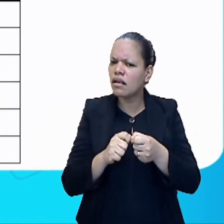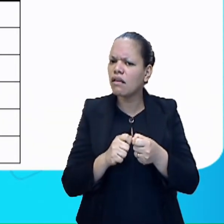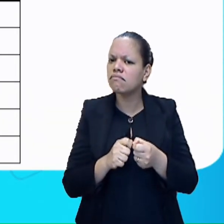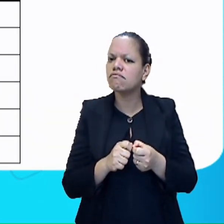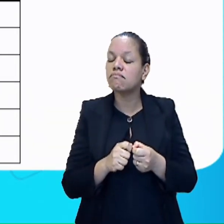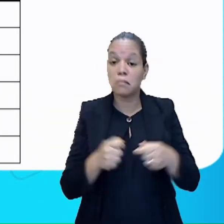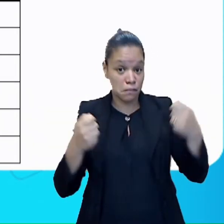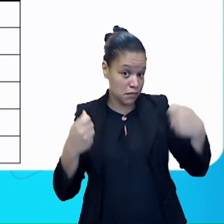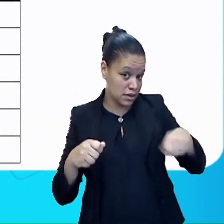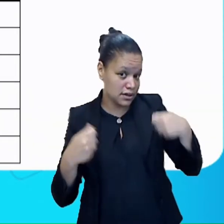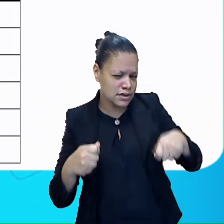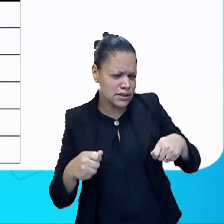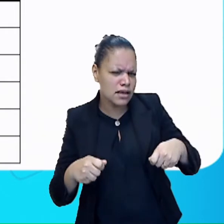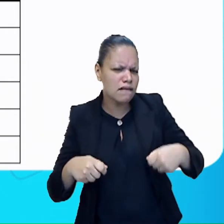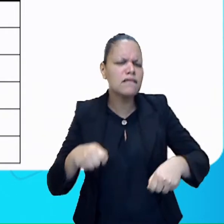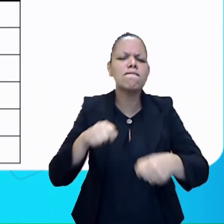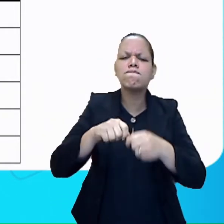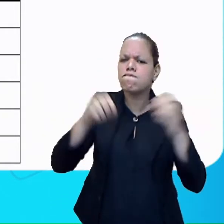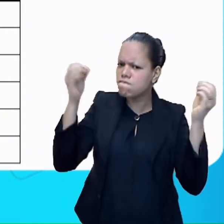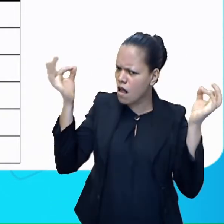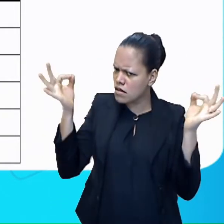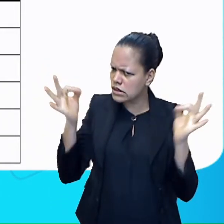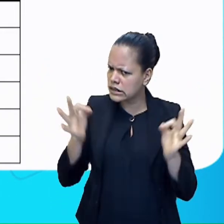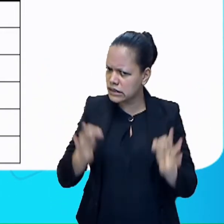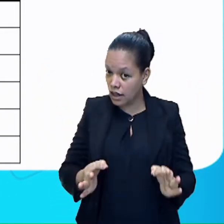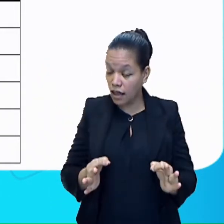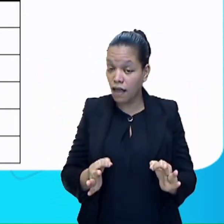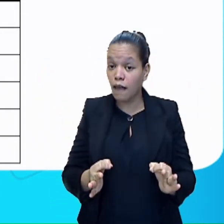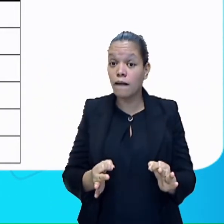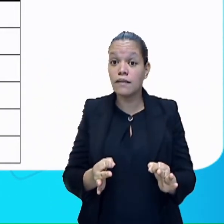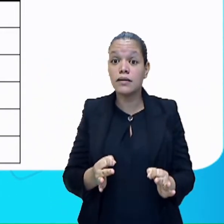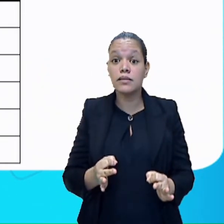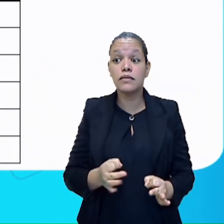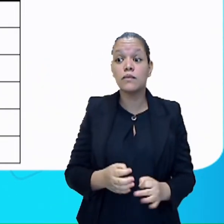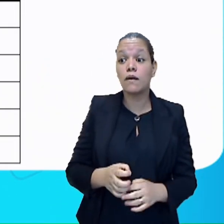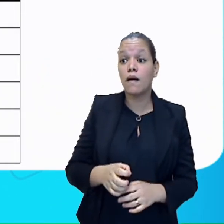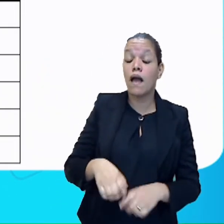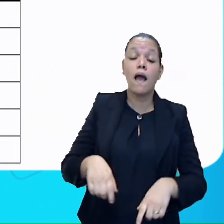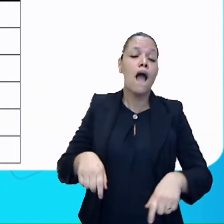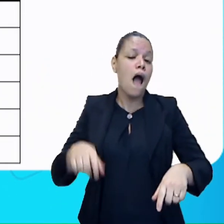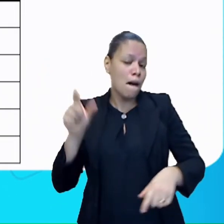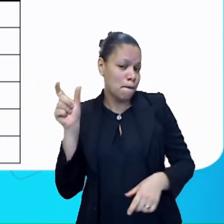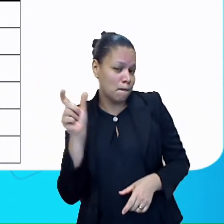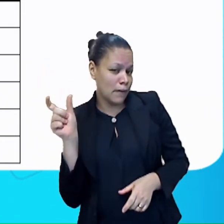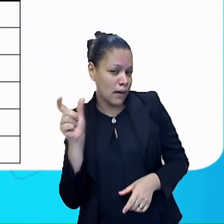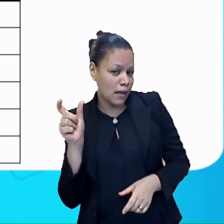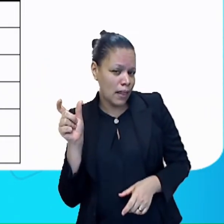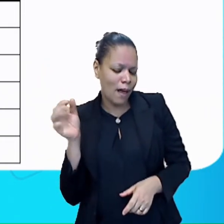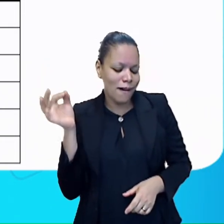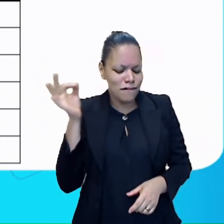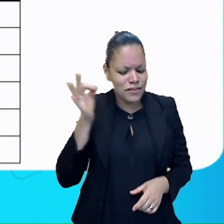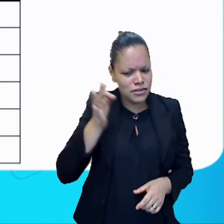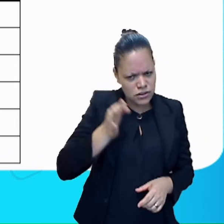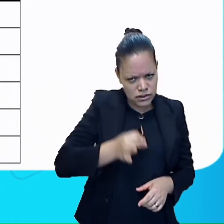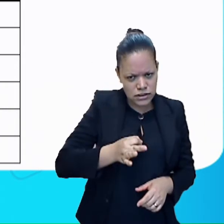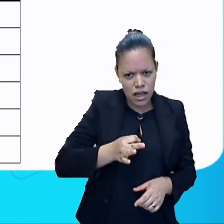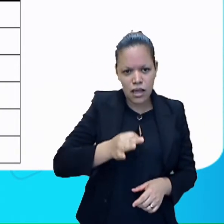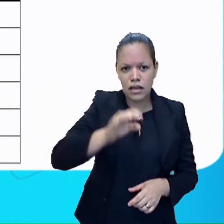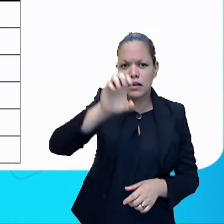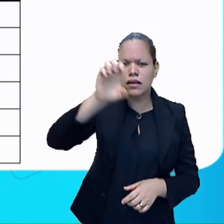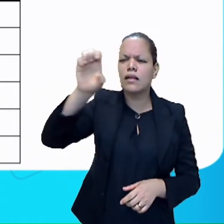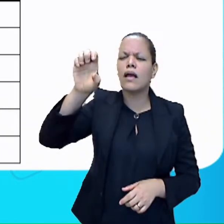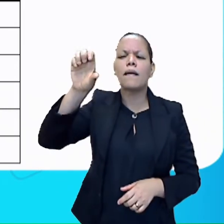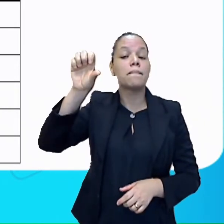quê? Estrela começa com a letra E, com a vogal E. Então, é dessa forma que essa palavra